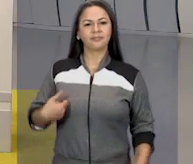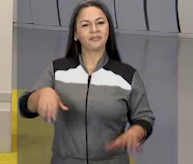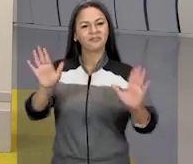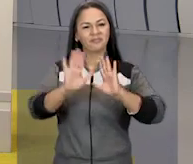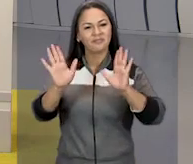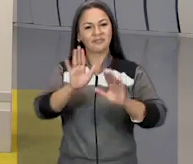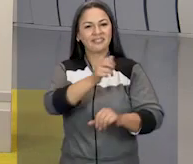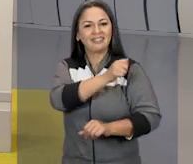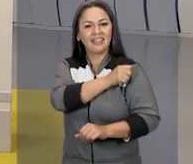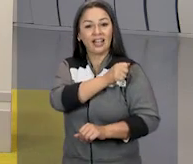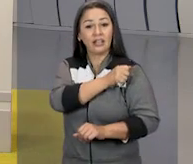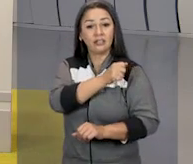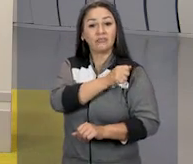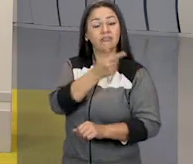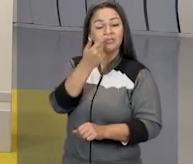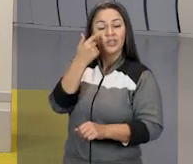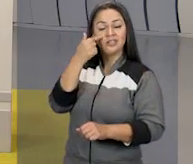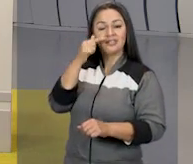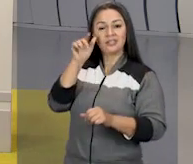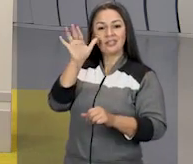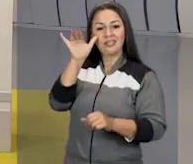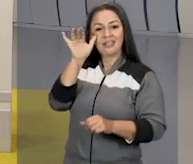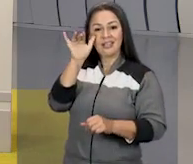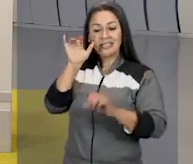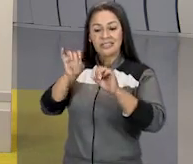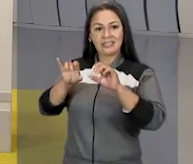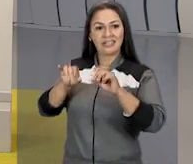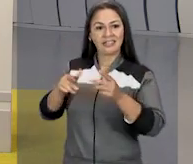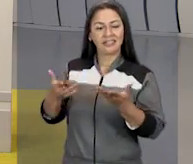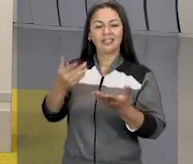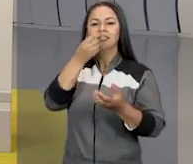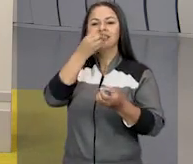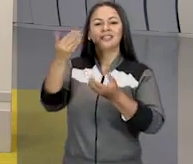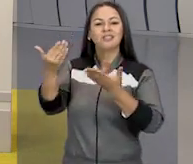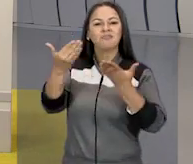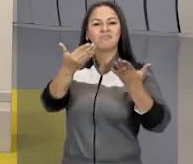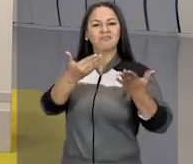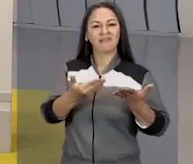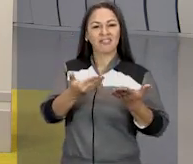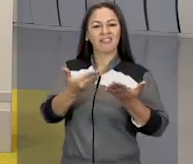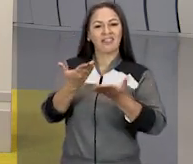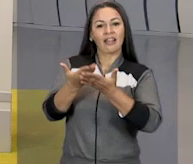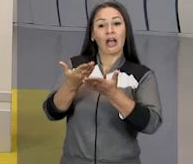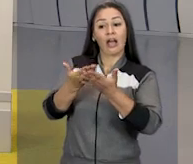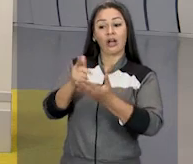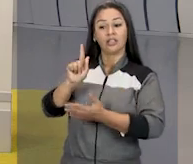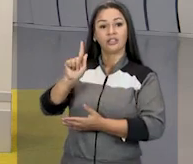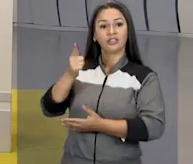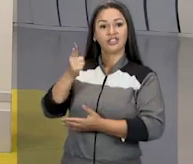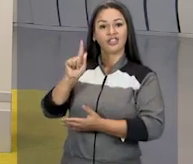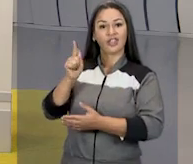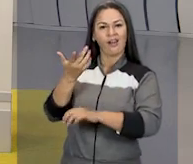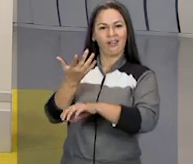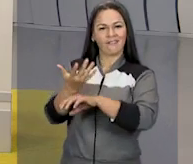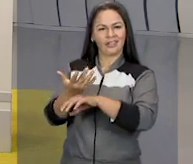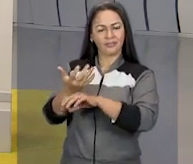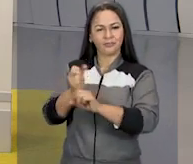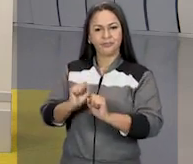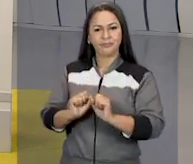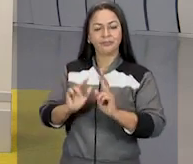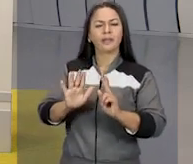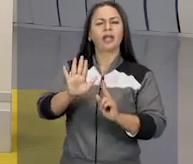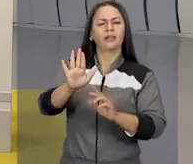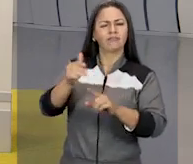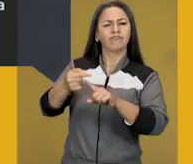Olá, estudante do programa Se Liga na Educação. Seja bem-vindo e seja bem-vinda a mais uma aula de Geografia. Assim como na última aula,